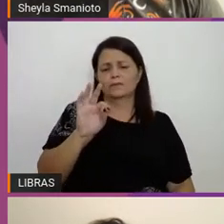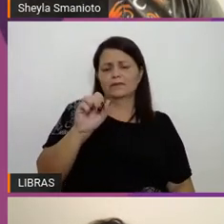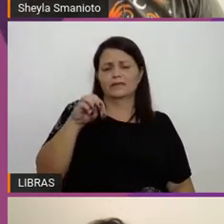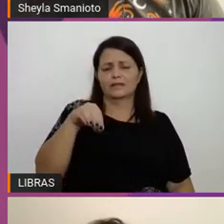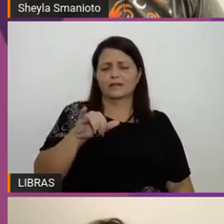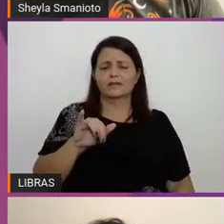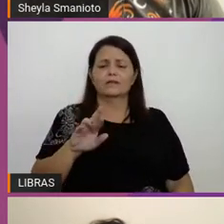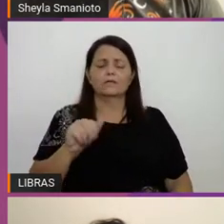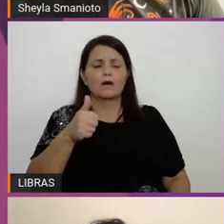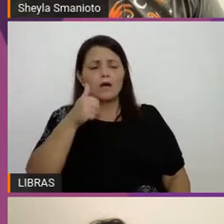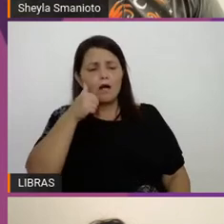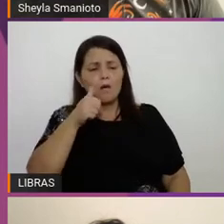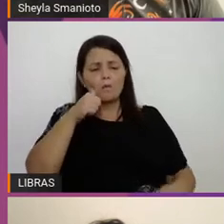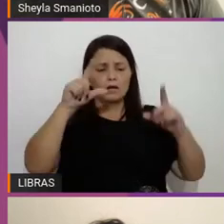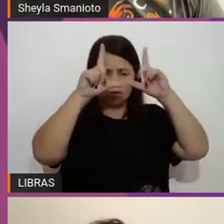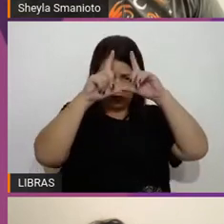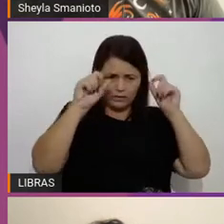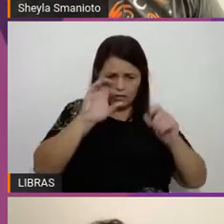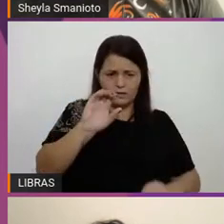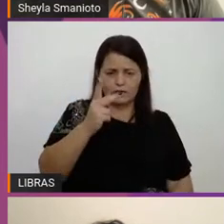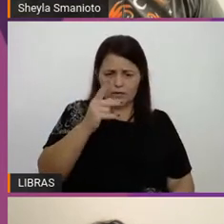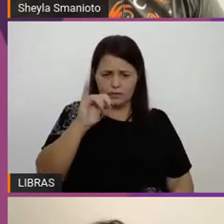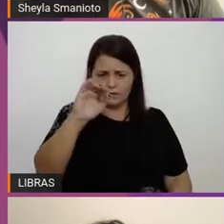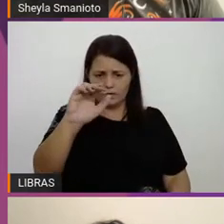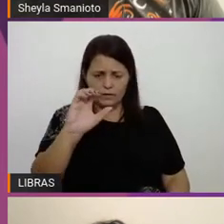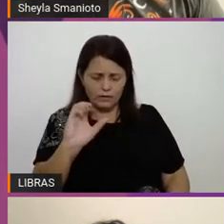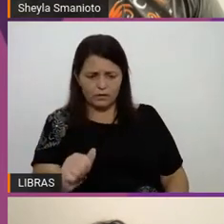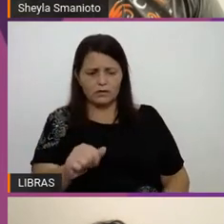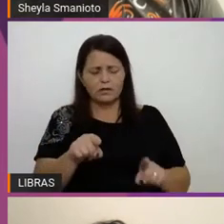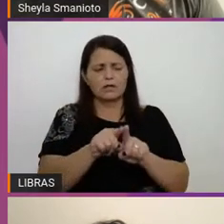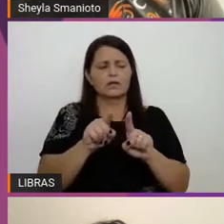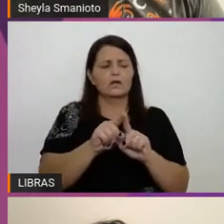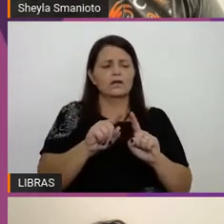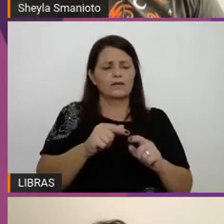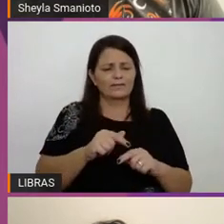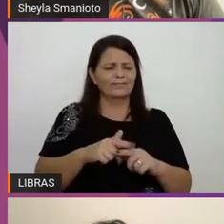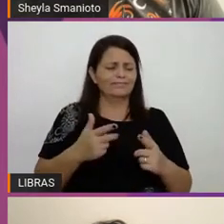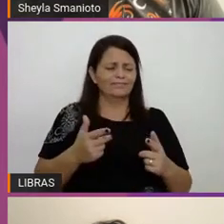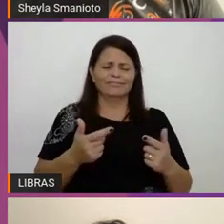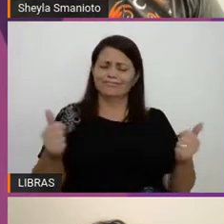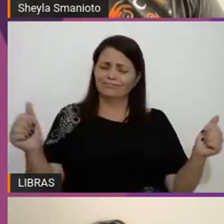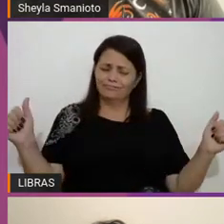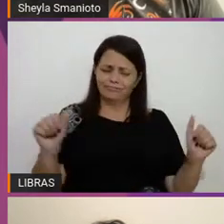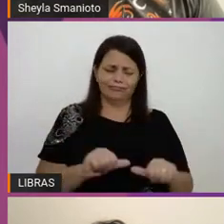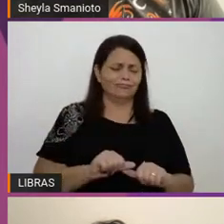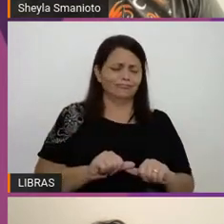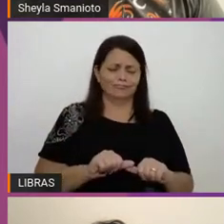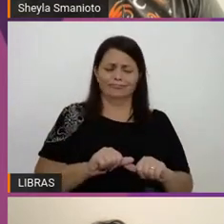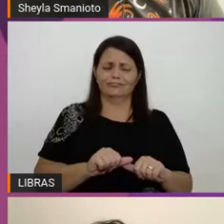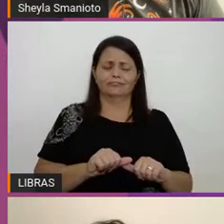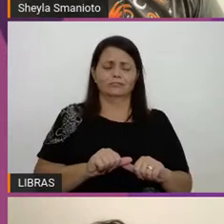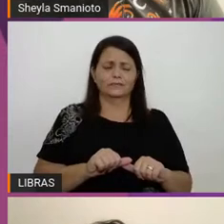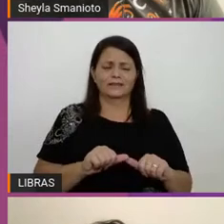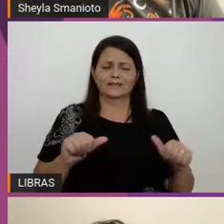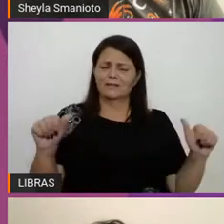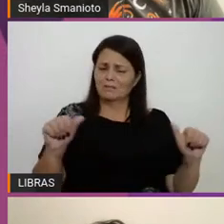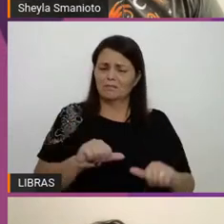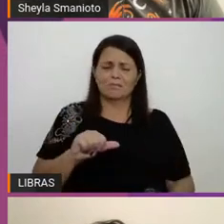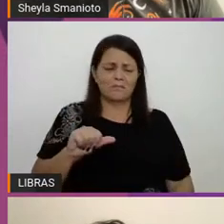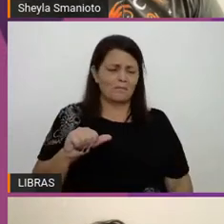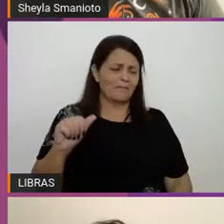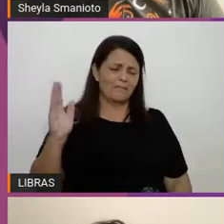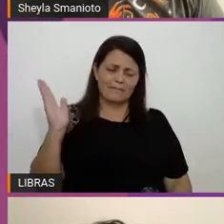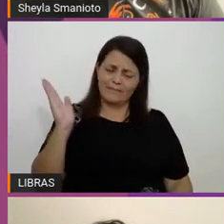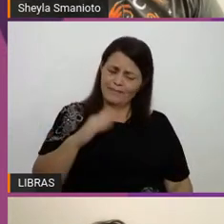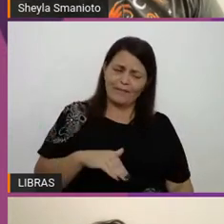acolhida pela enfermeira Chica convenciona de que traz má sorte convencida desculpa convencida de que